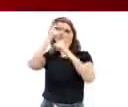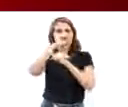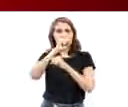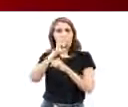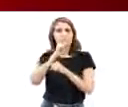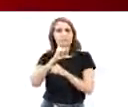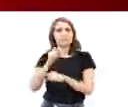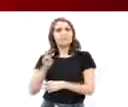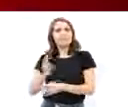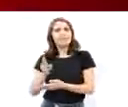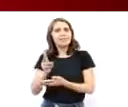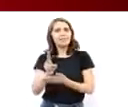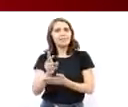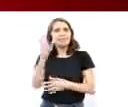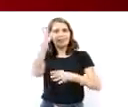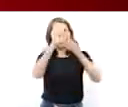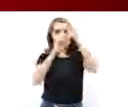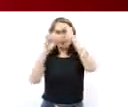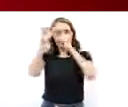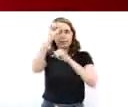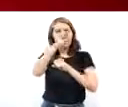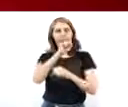Muito bem. Muito obrigado.